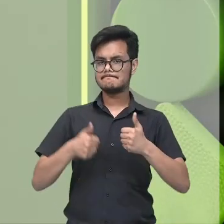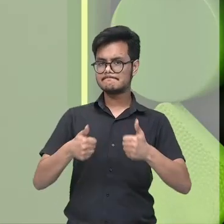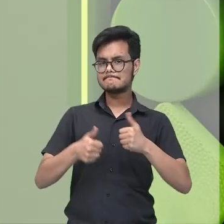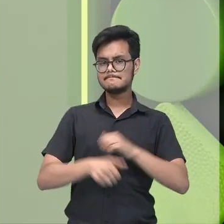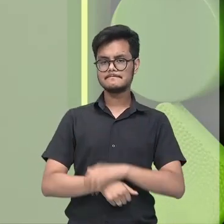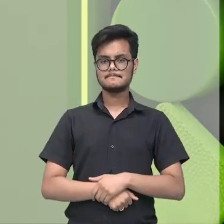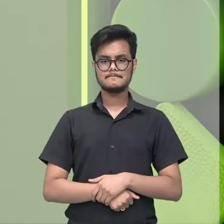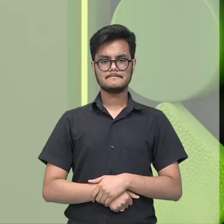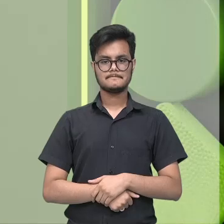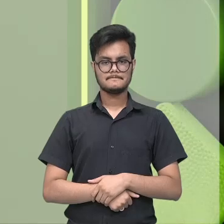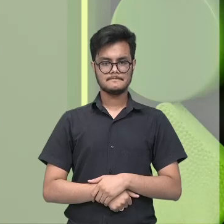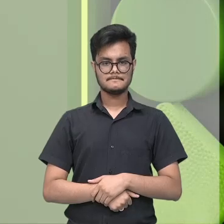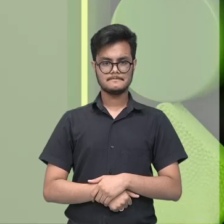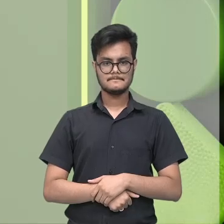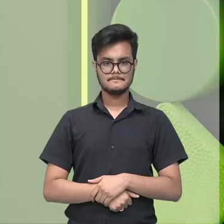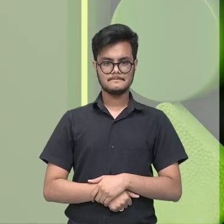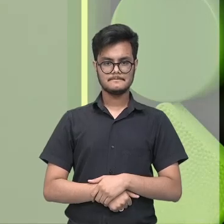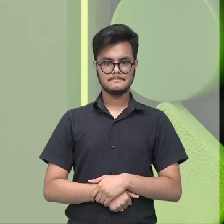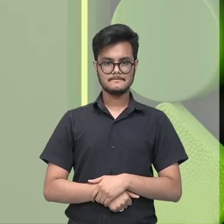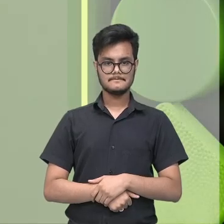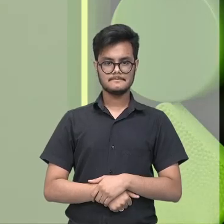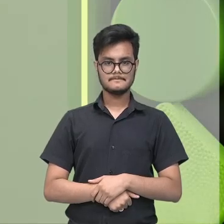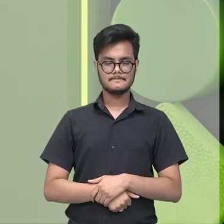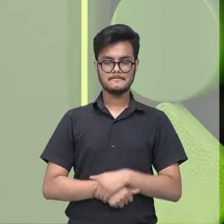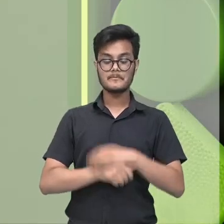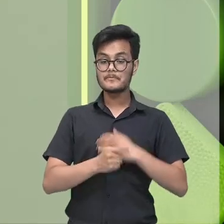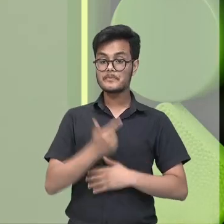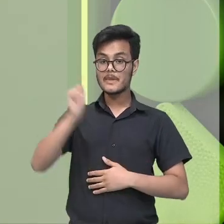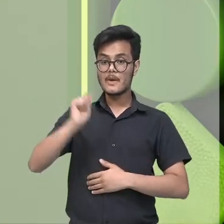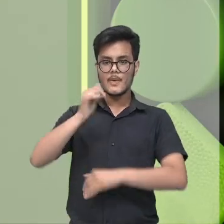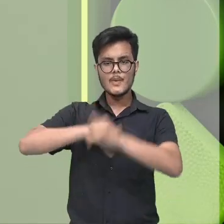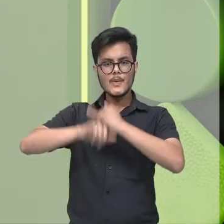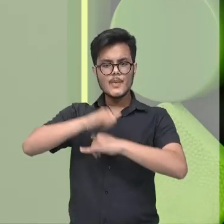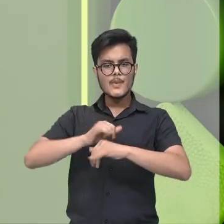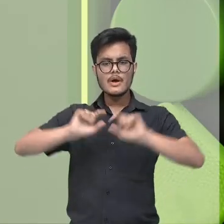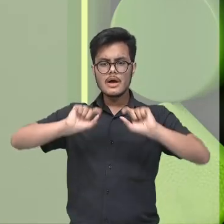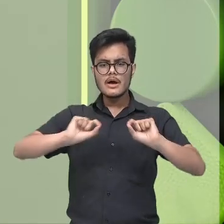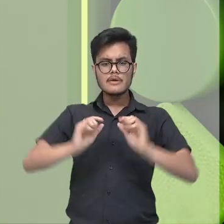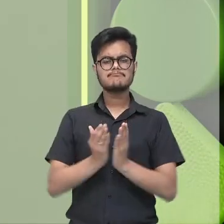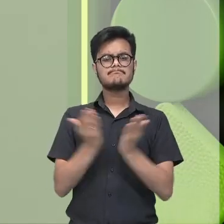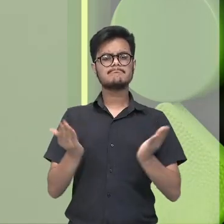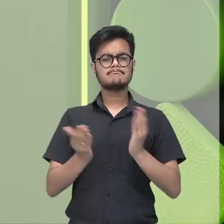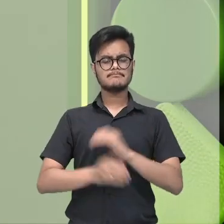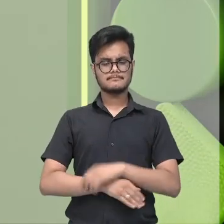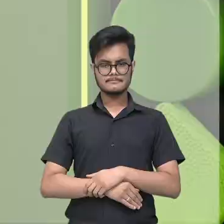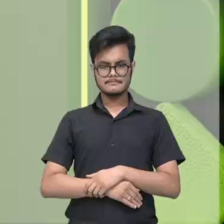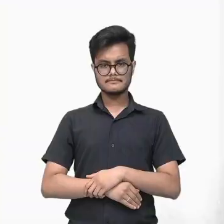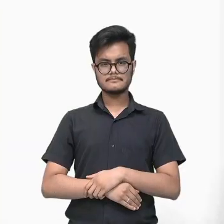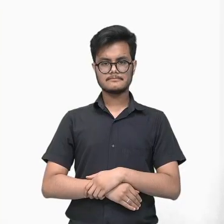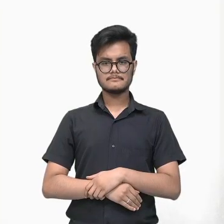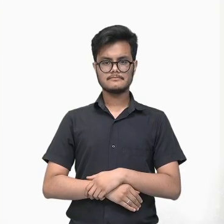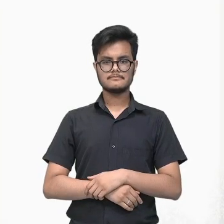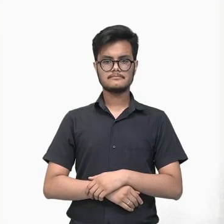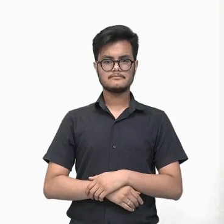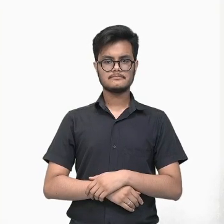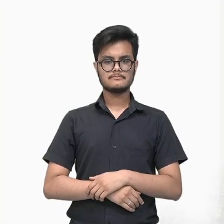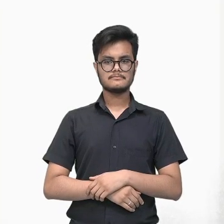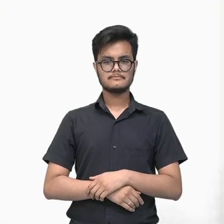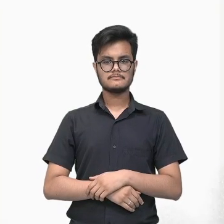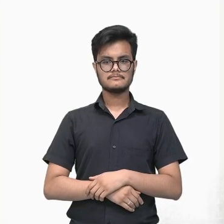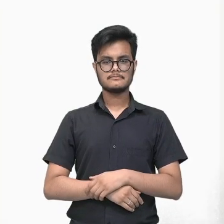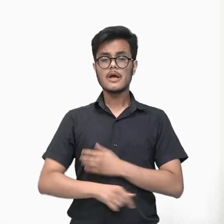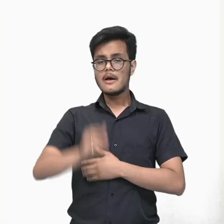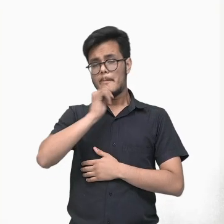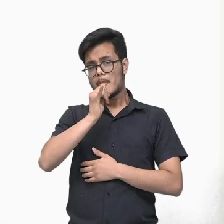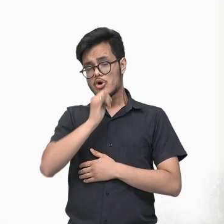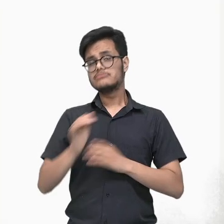bem. Outro tipo de eletrização, temos aí a por contato. No atrito,